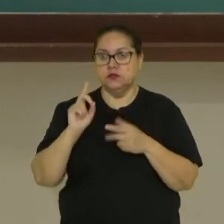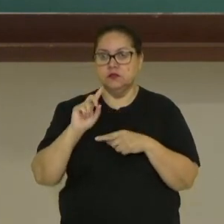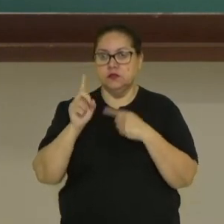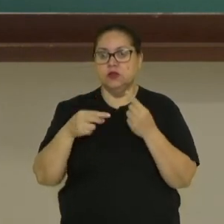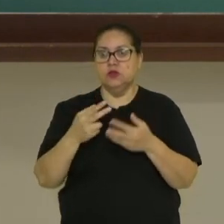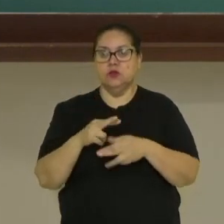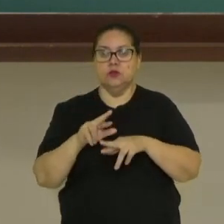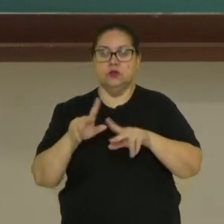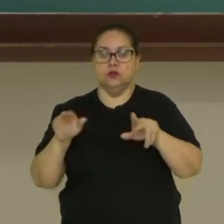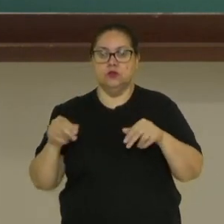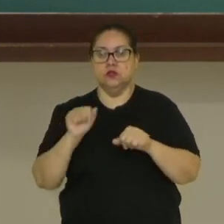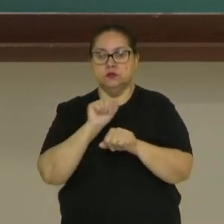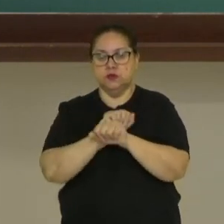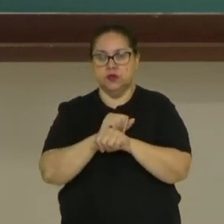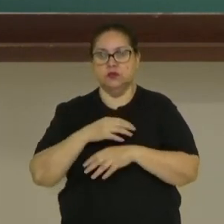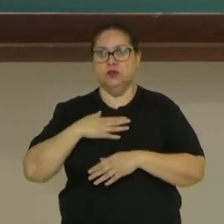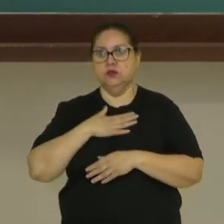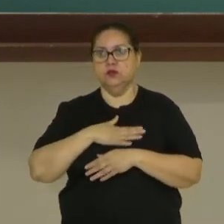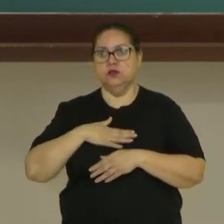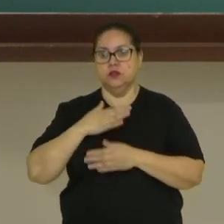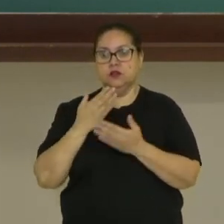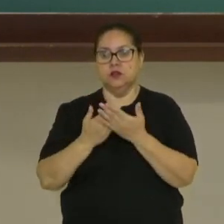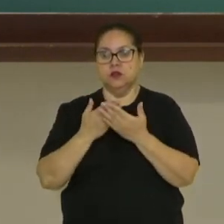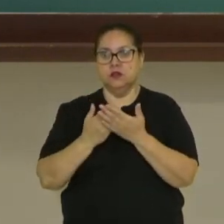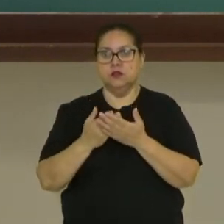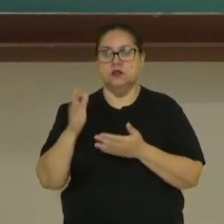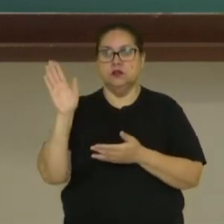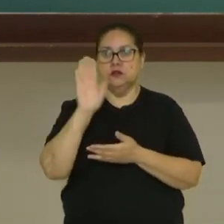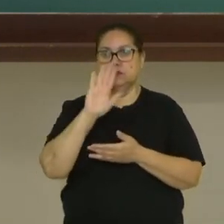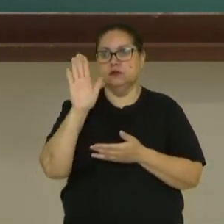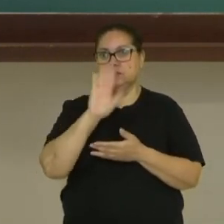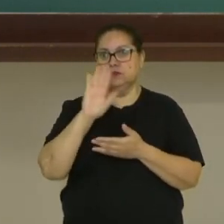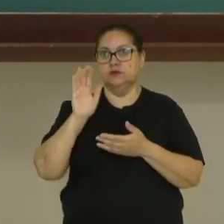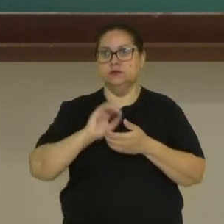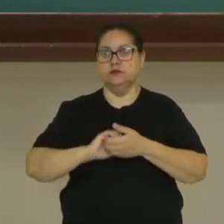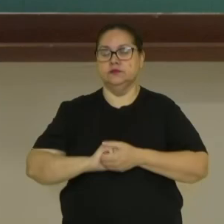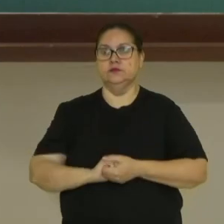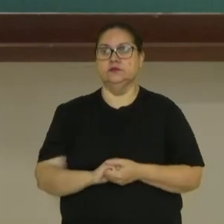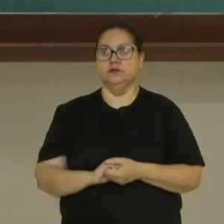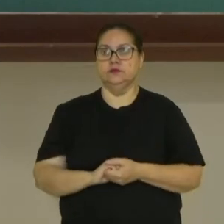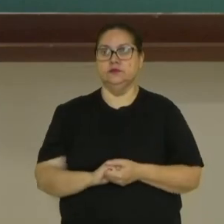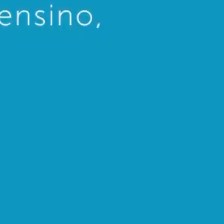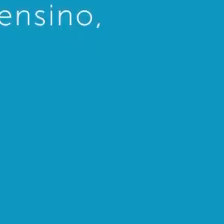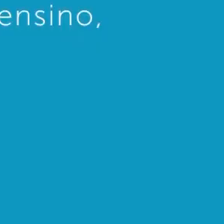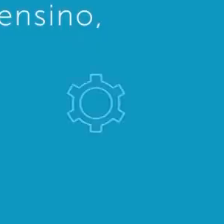de muitos outros. Espero que vocês tenham gostado aí desta aula. Até o nosso próximo encontro.